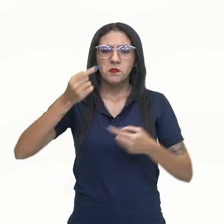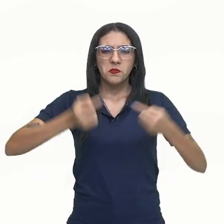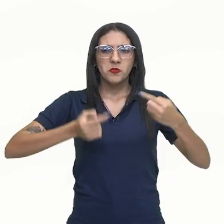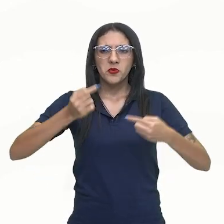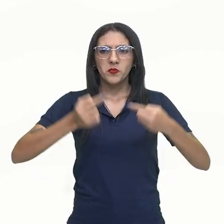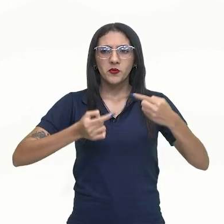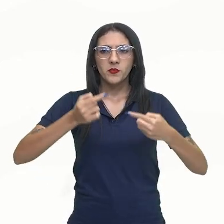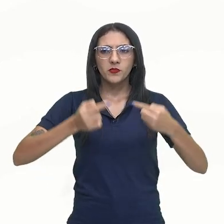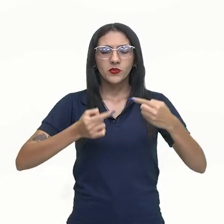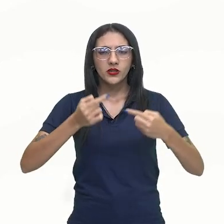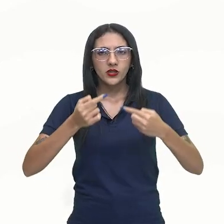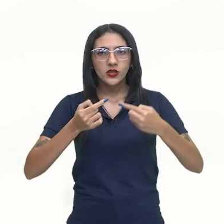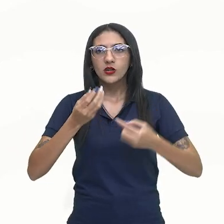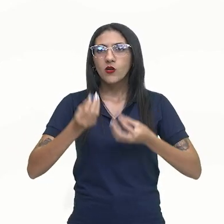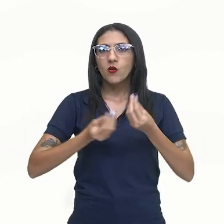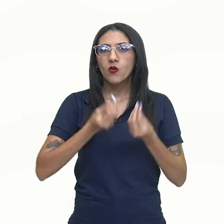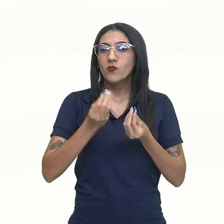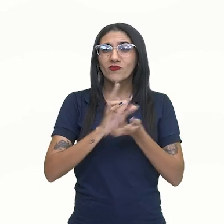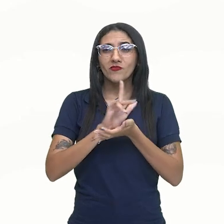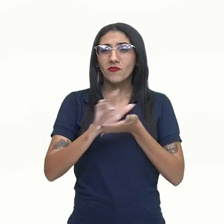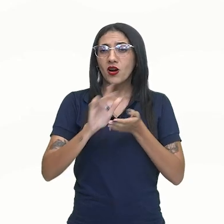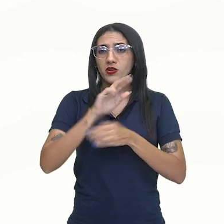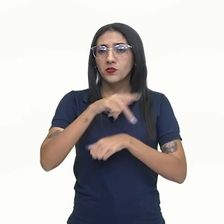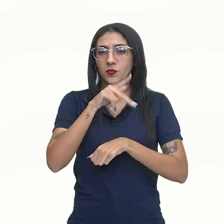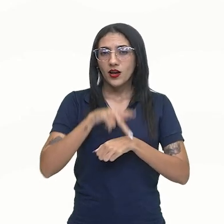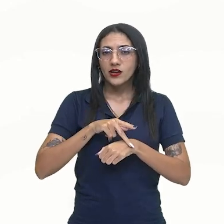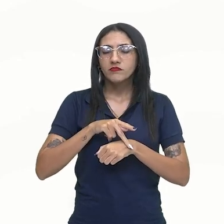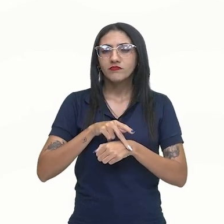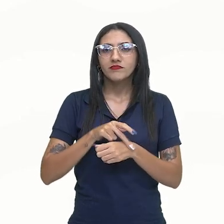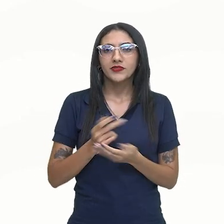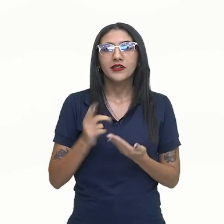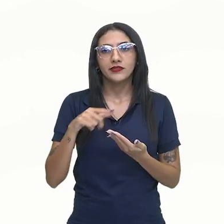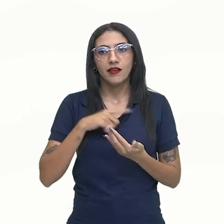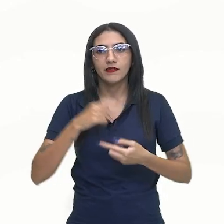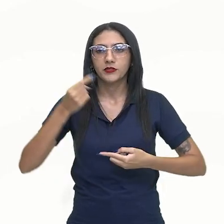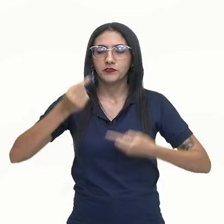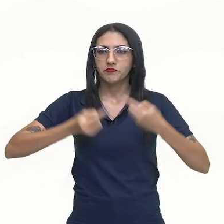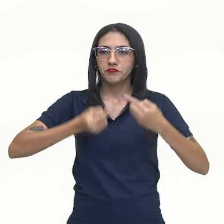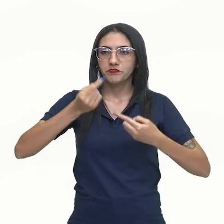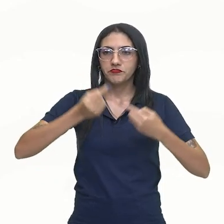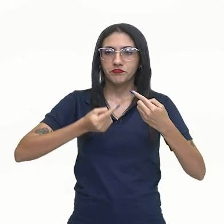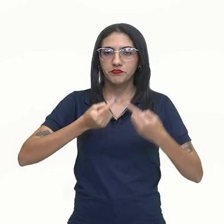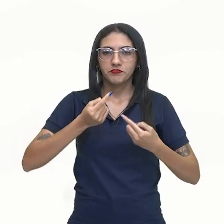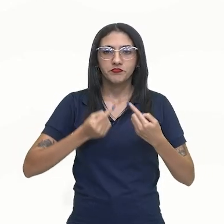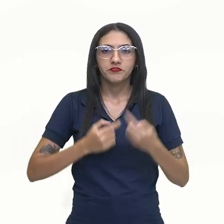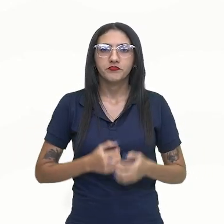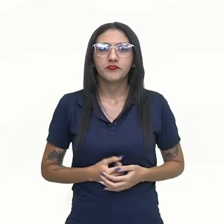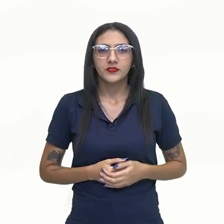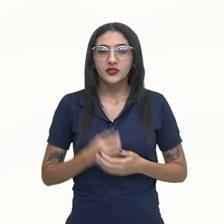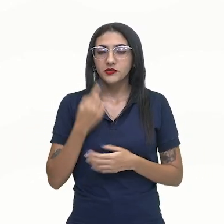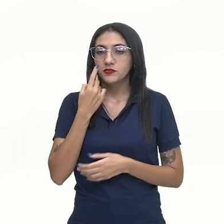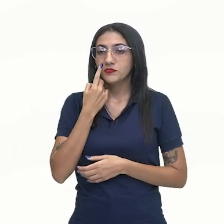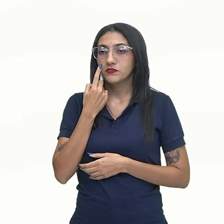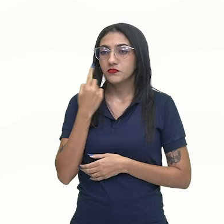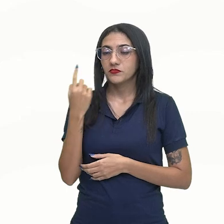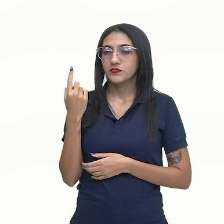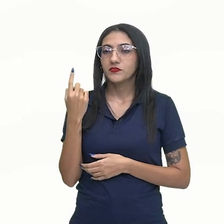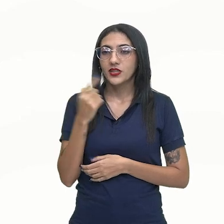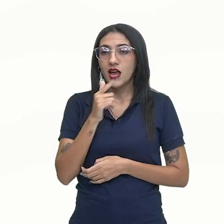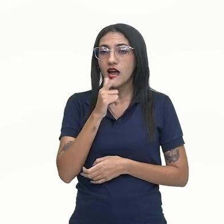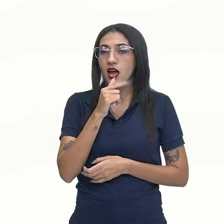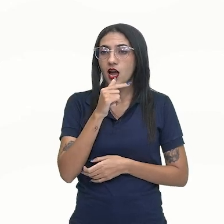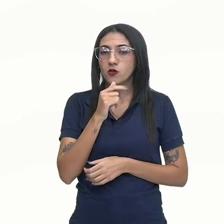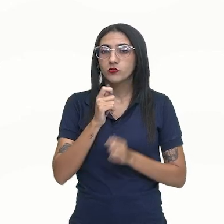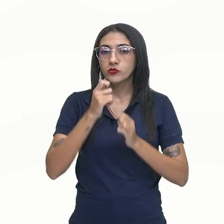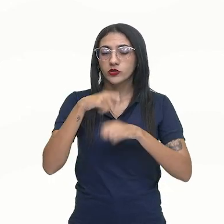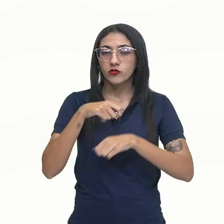conflito ali vários países. E há essa competição, né? Com relação aqui a você ter acesso à água